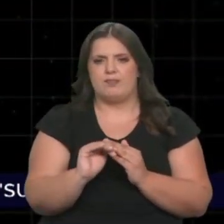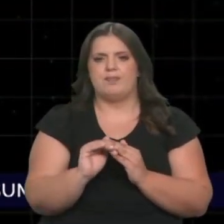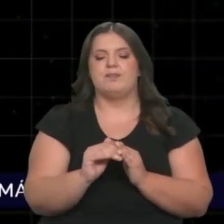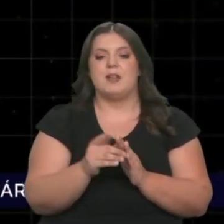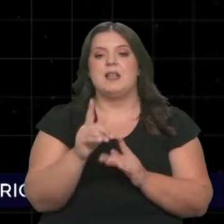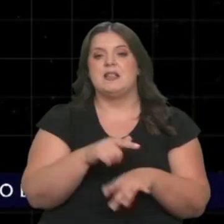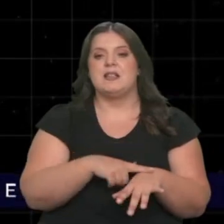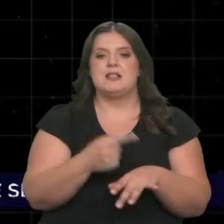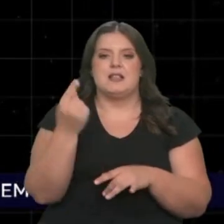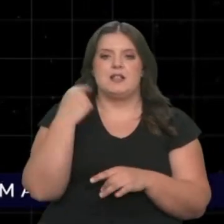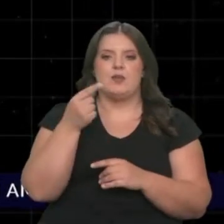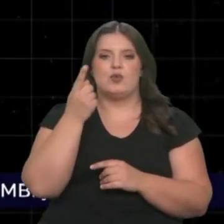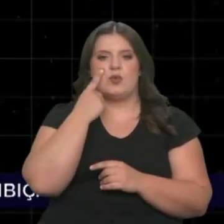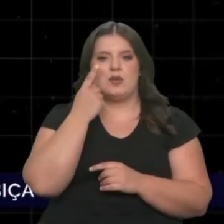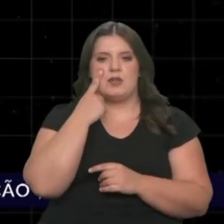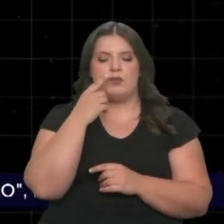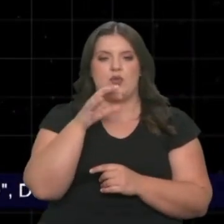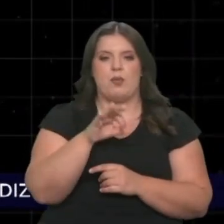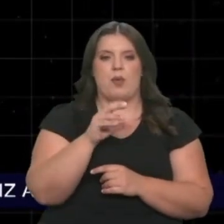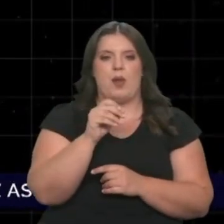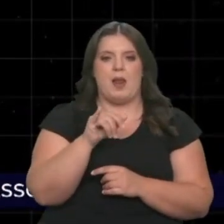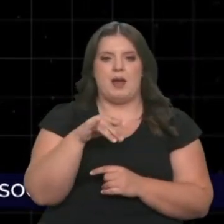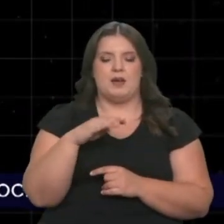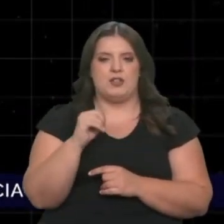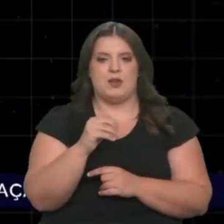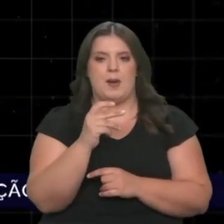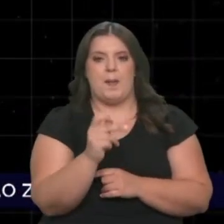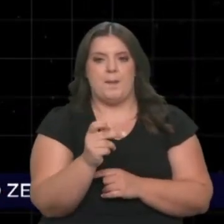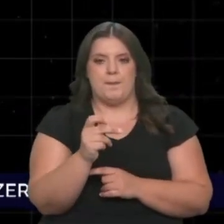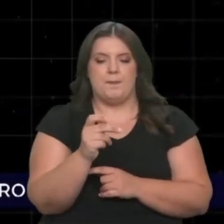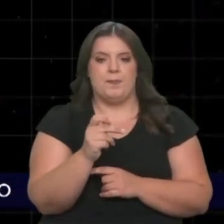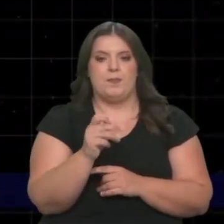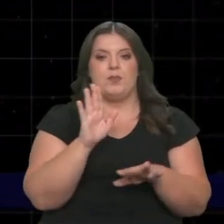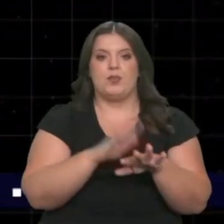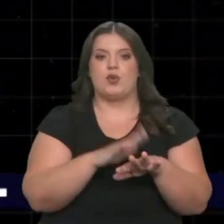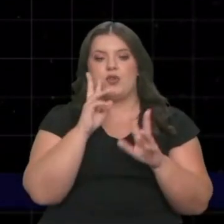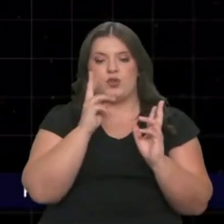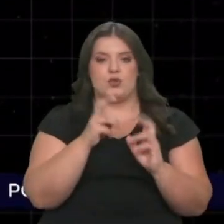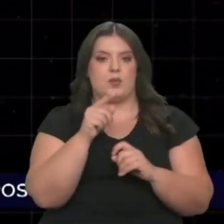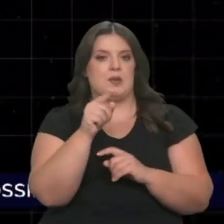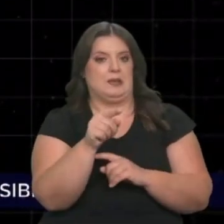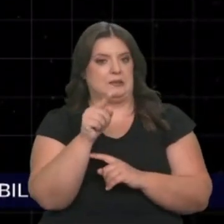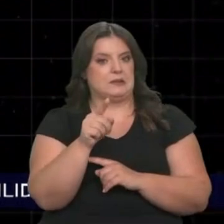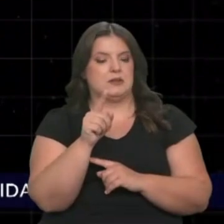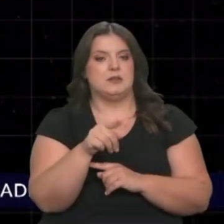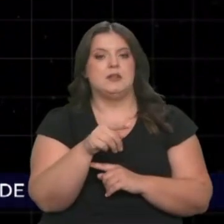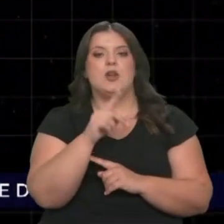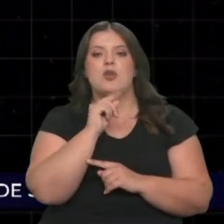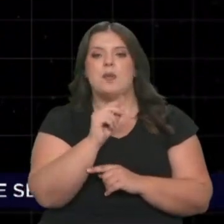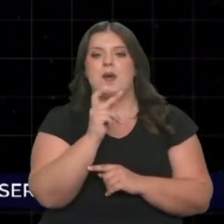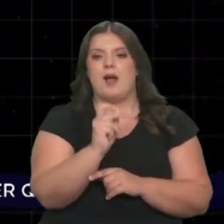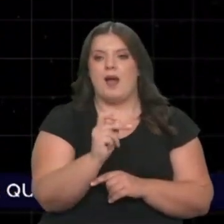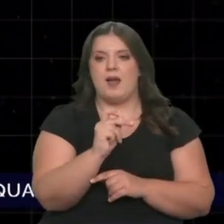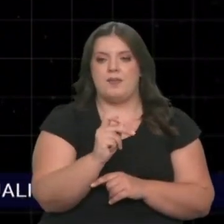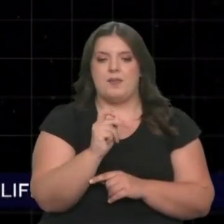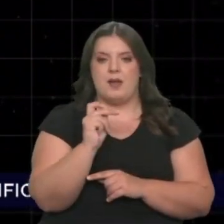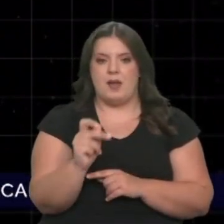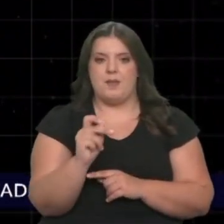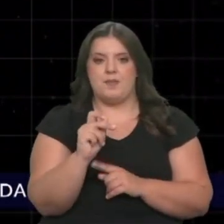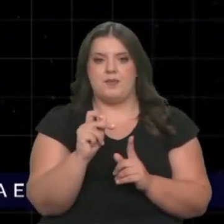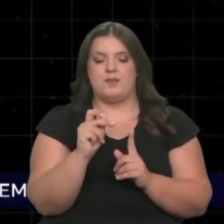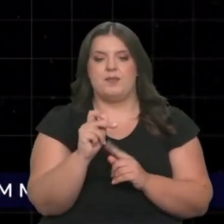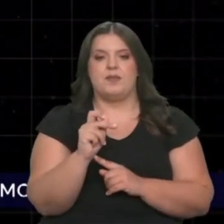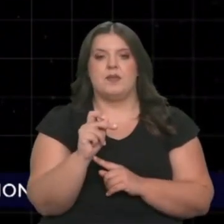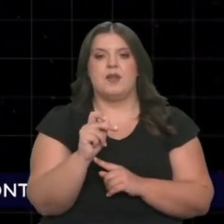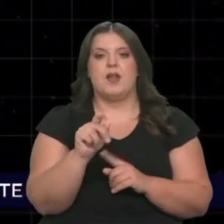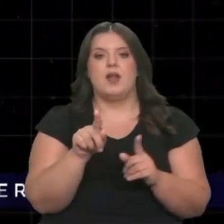essa altura nós conhecemos então a Polaris A, que, devido a esta descoberta do Hubble, recebe o nome de Polaris AA. Isto parece